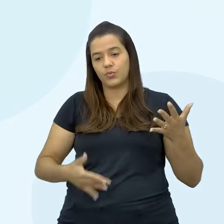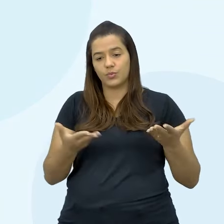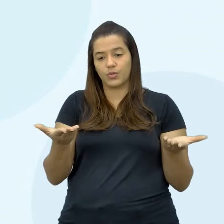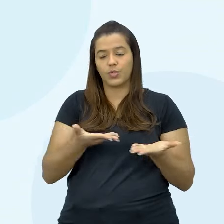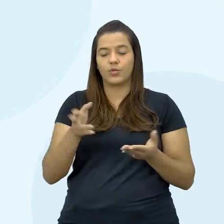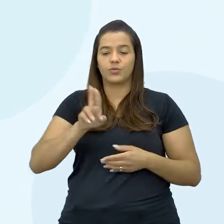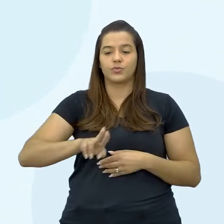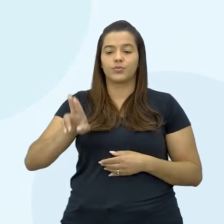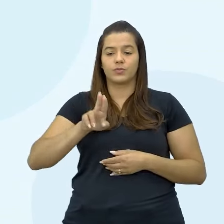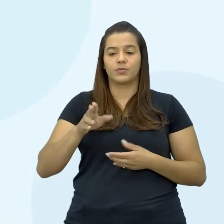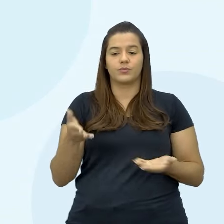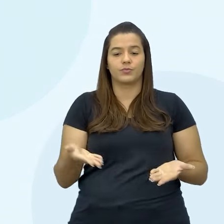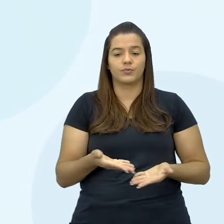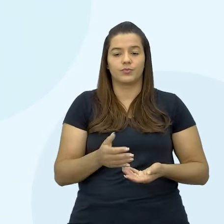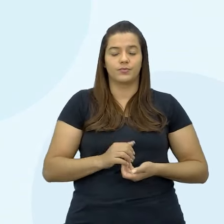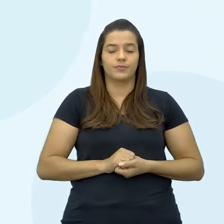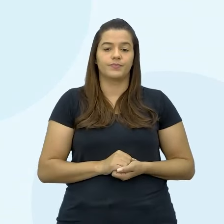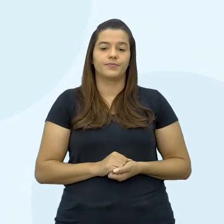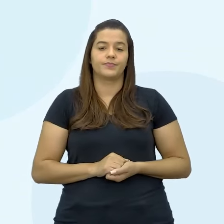nós utilizamos.